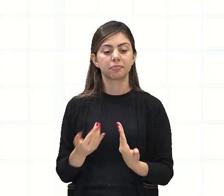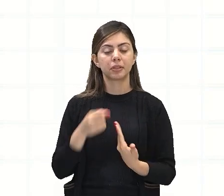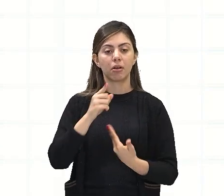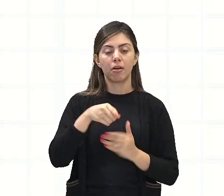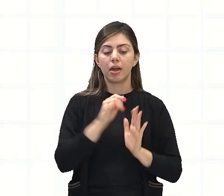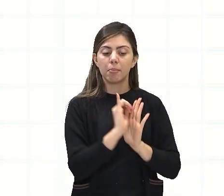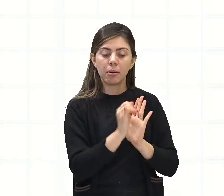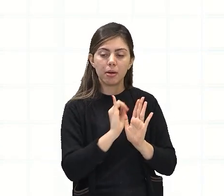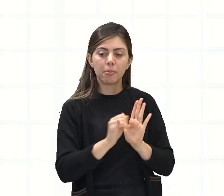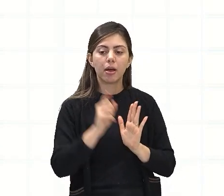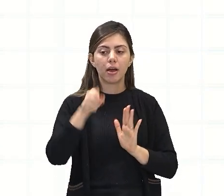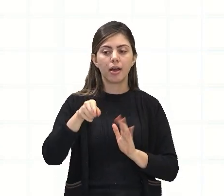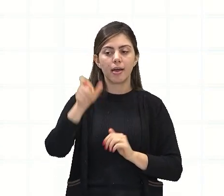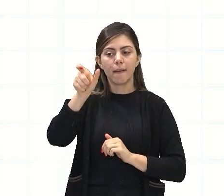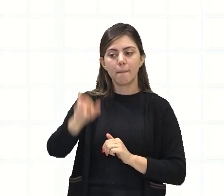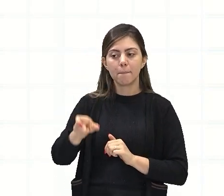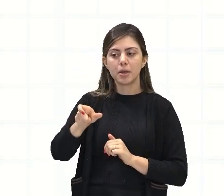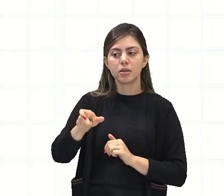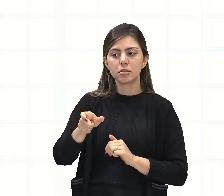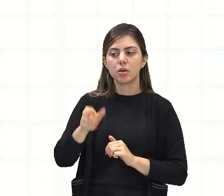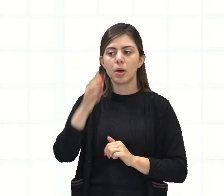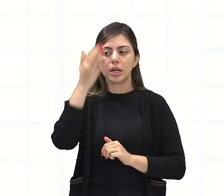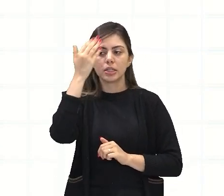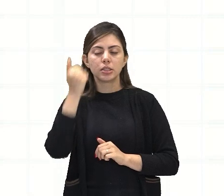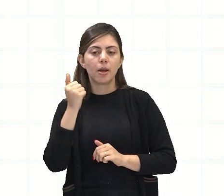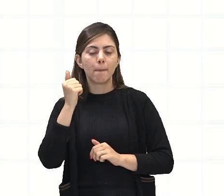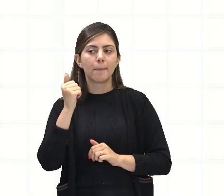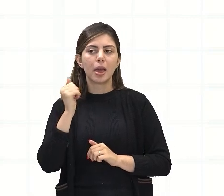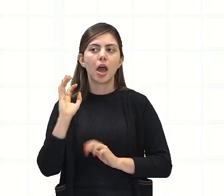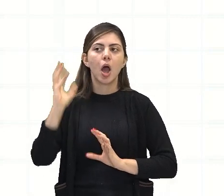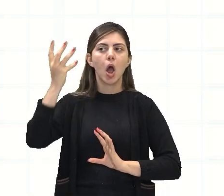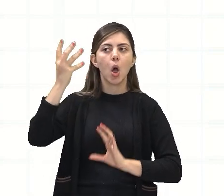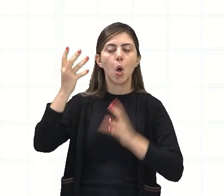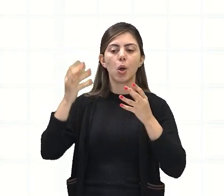intencionalidade discursiva do gênero textual a